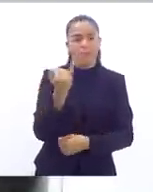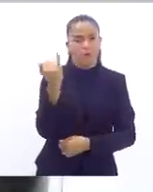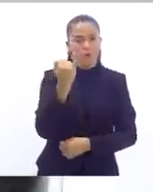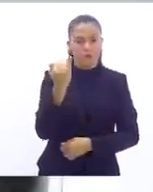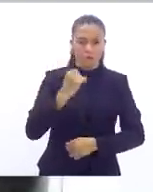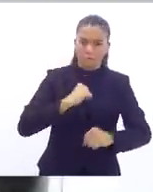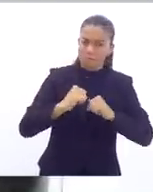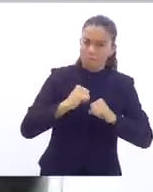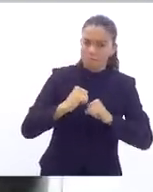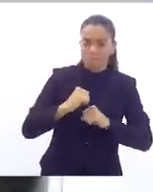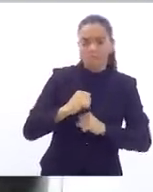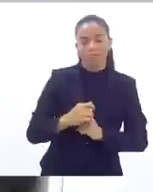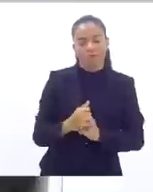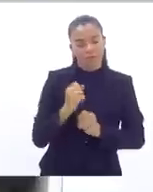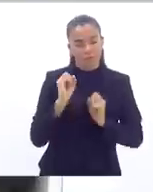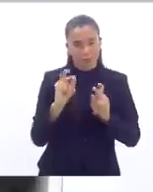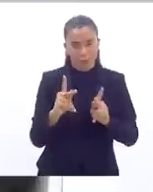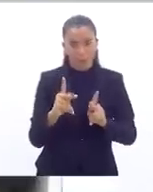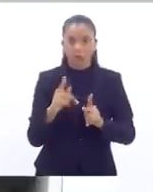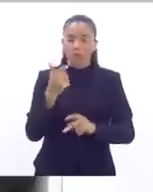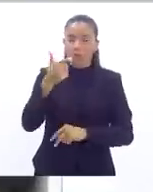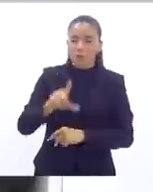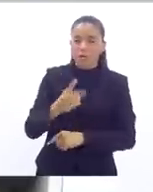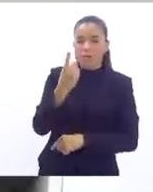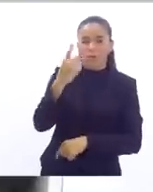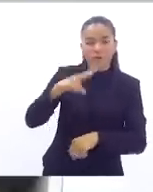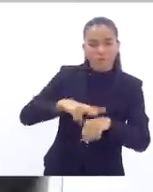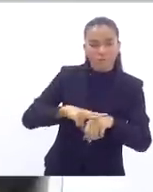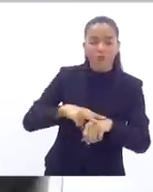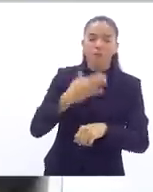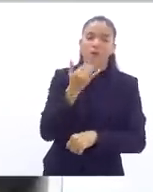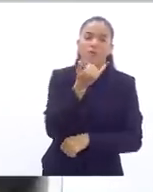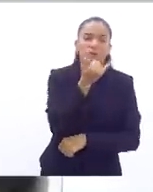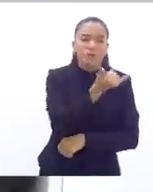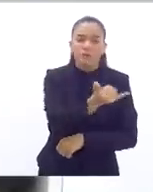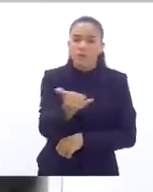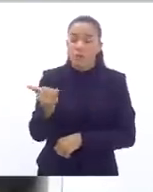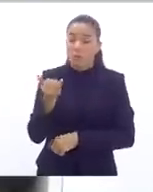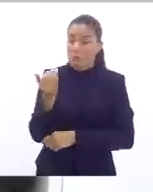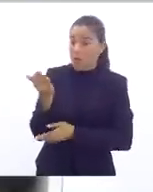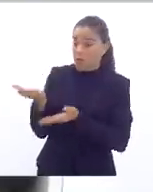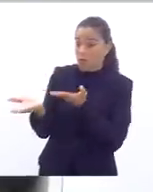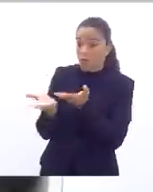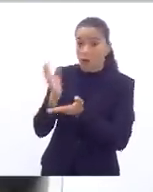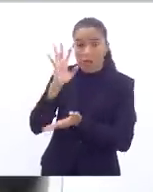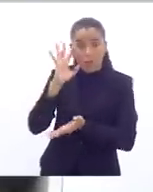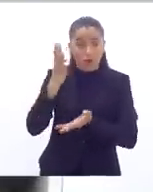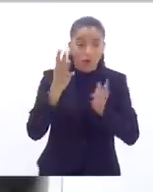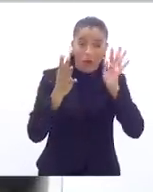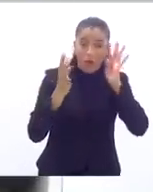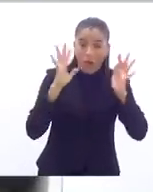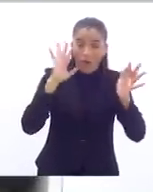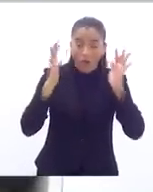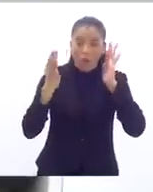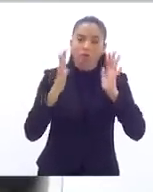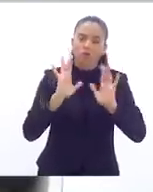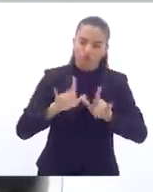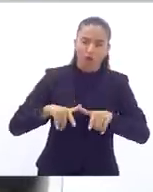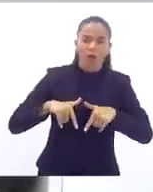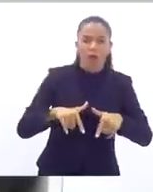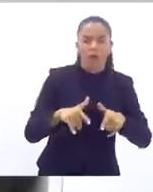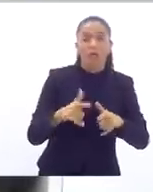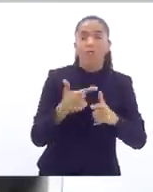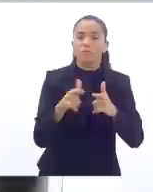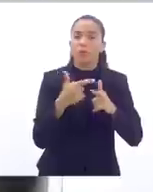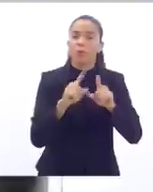eu sou da casa tá joia pessoal então mais uma vez eu peço desculpas mas o tratamento está sendo feito e esse problema de cargo